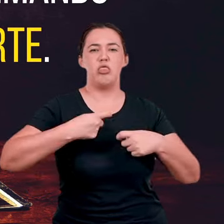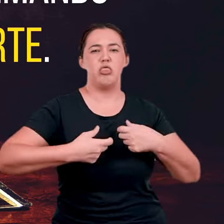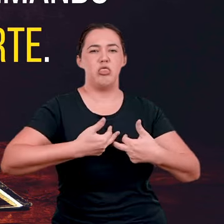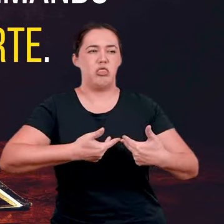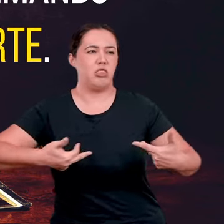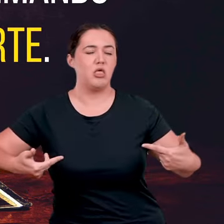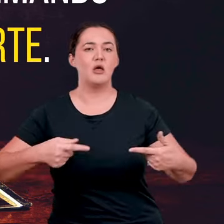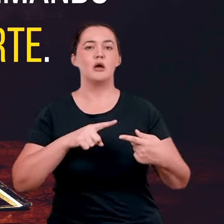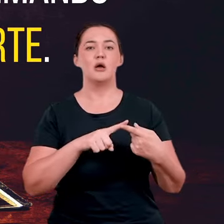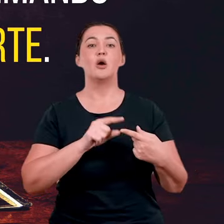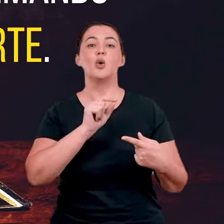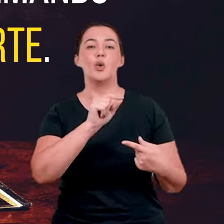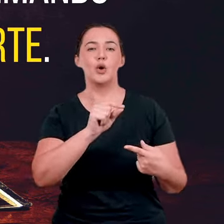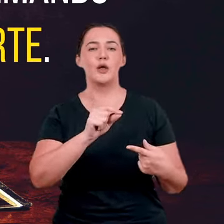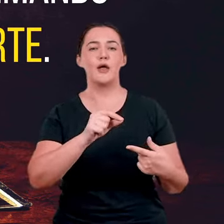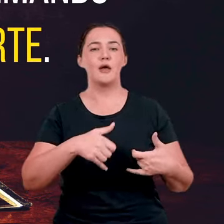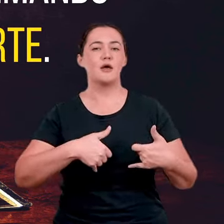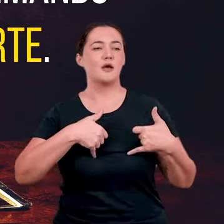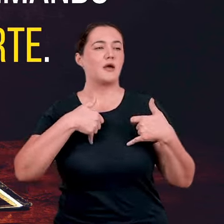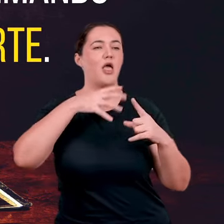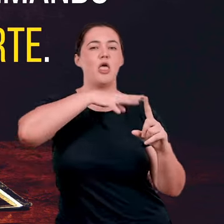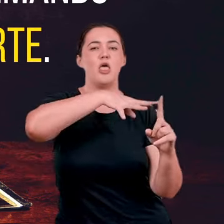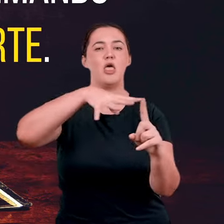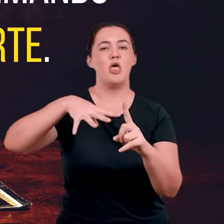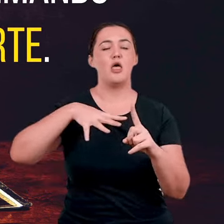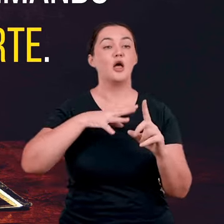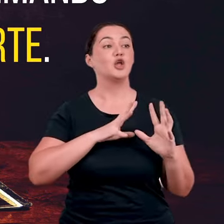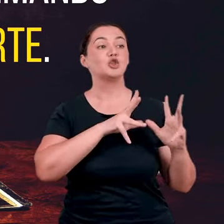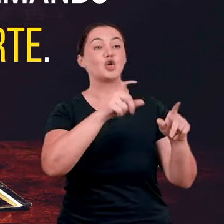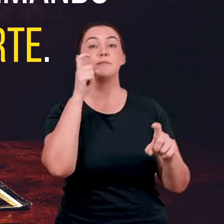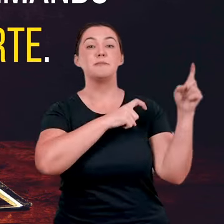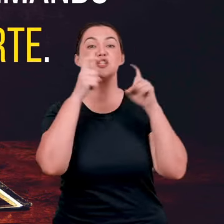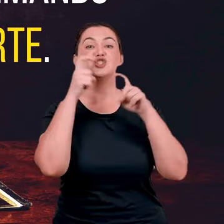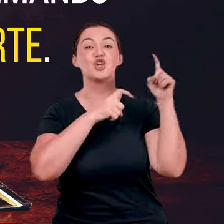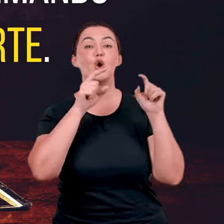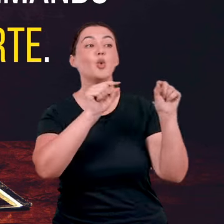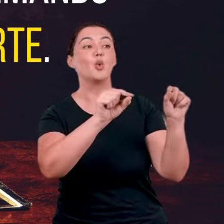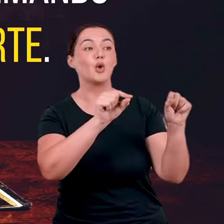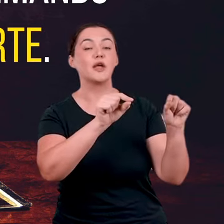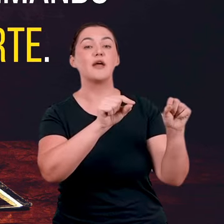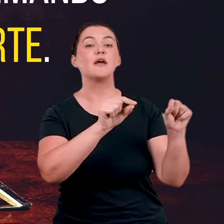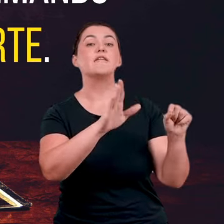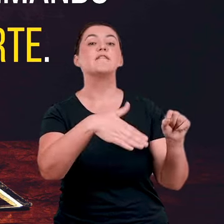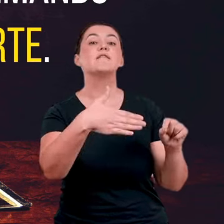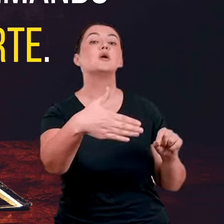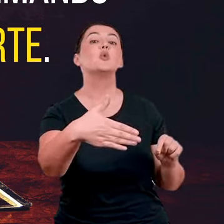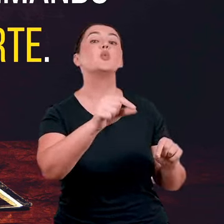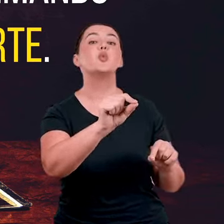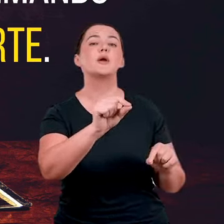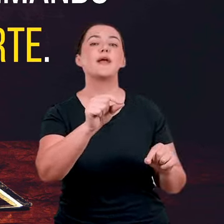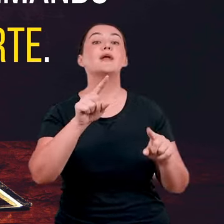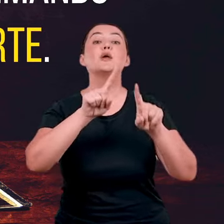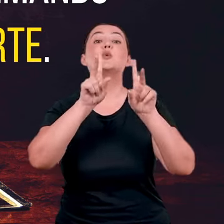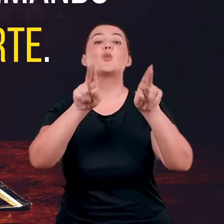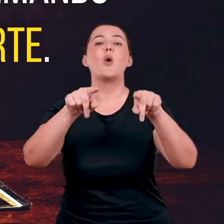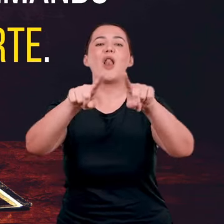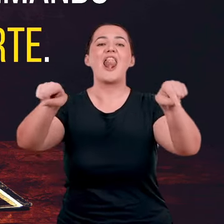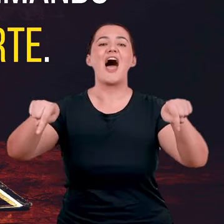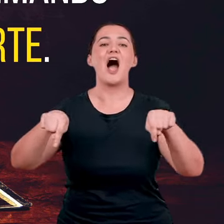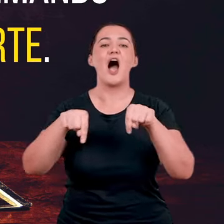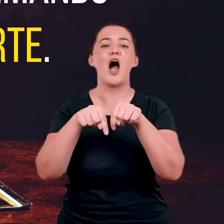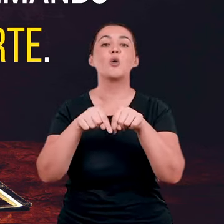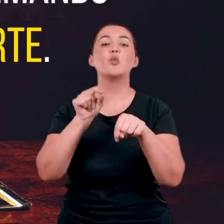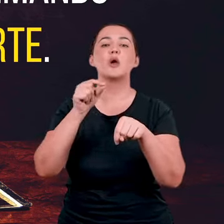feiticeiros, aos idólatras e a todos os mentirosos, a parte que lhes cabe será no lago que está queimando